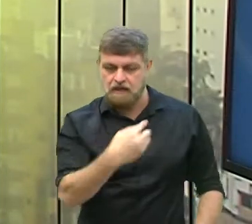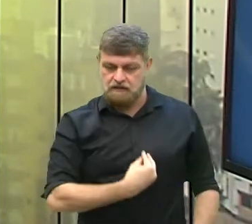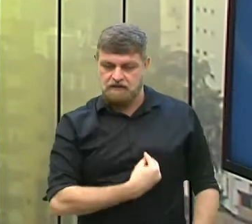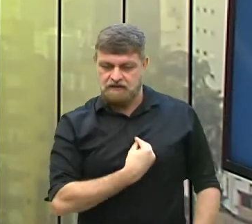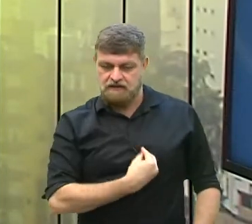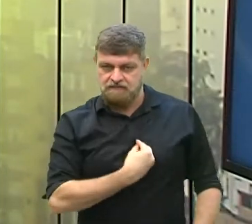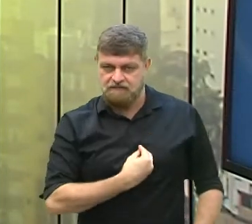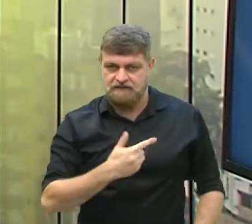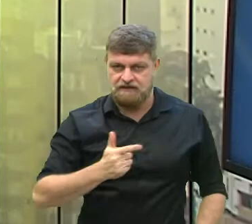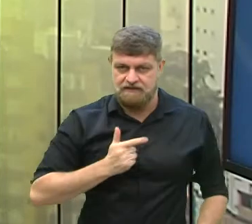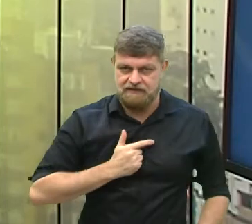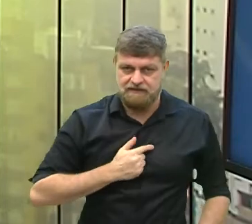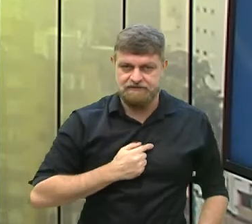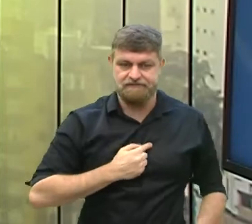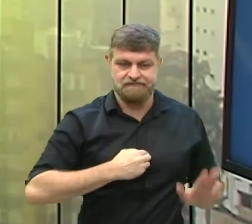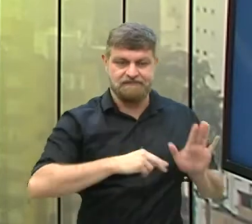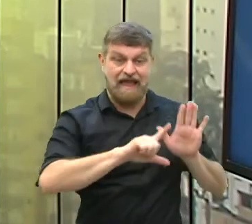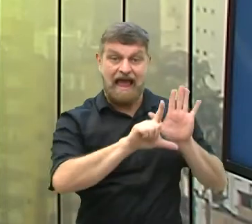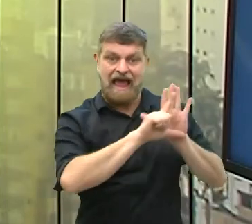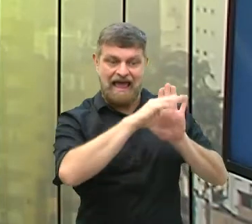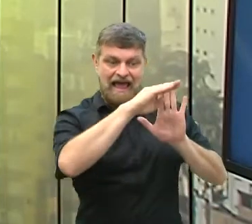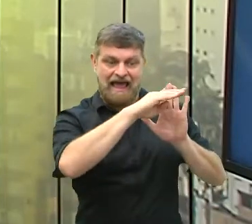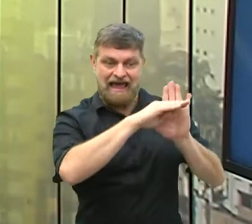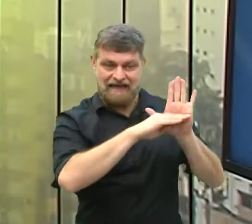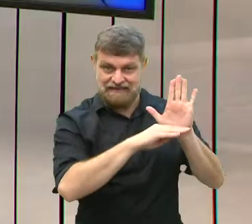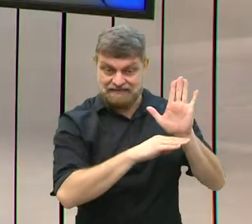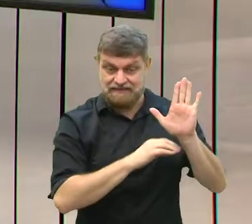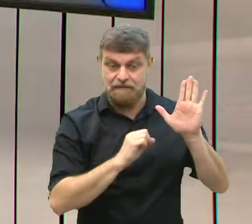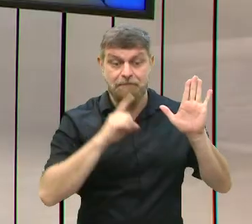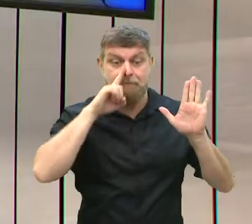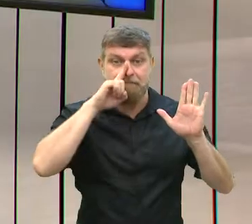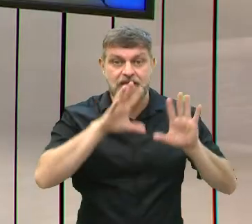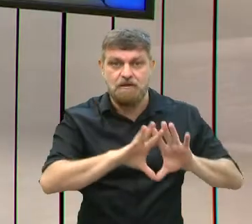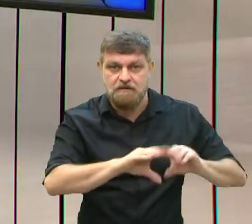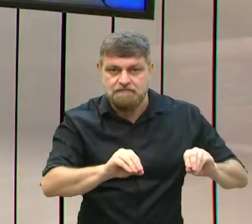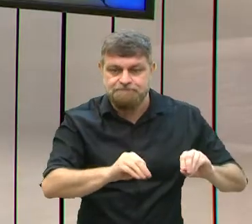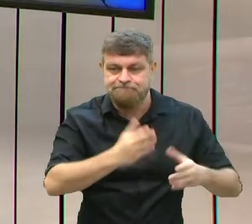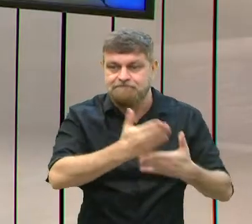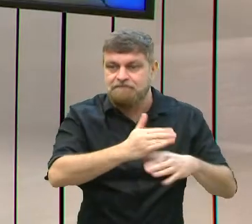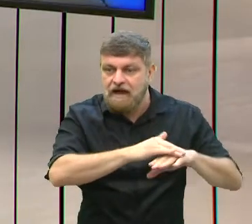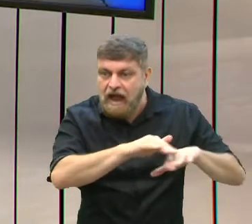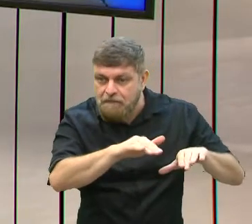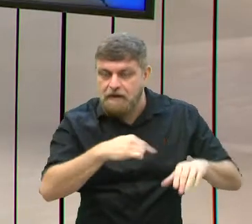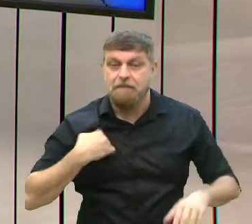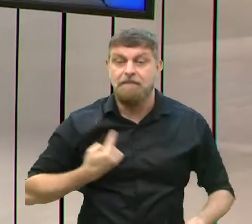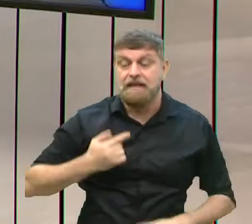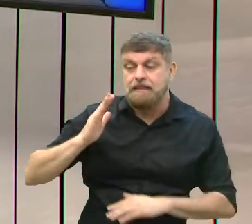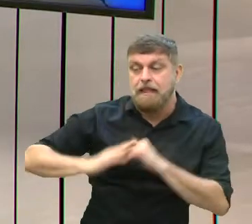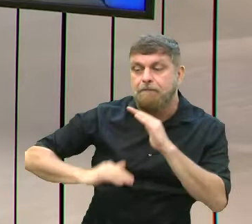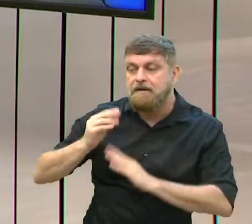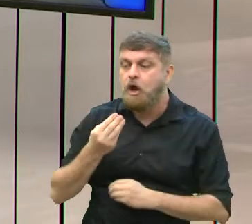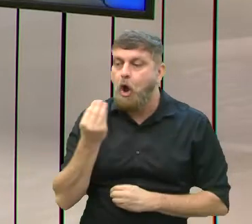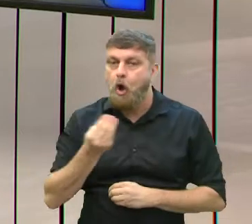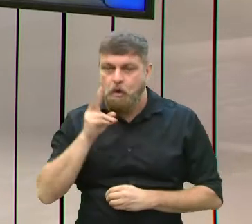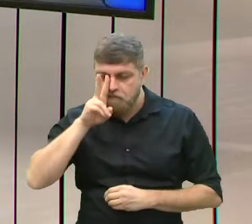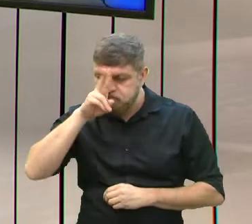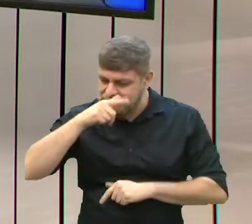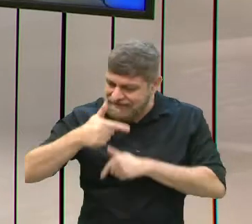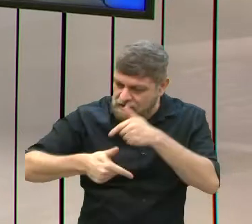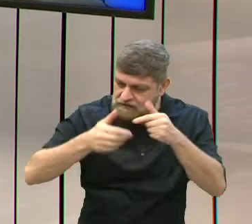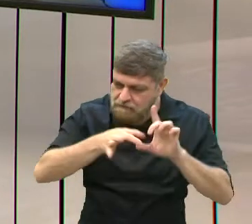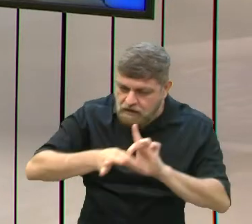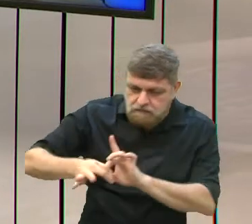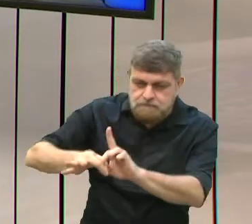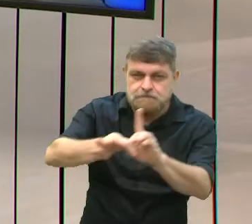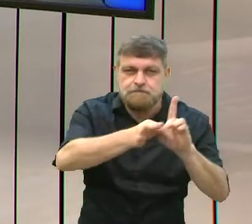sabe, um dia saiam até da nomenclatura de extinção, né? Mas, na prática, como é que funciona essa força-tarefa